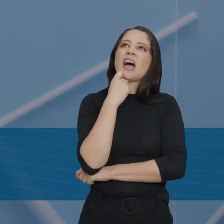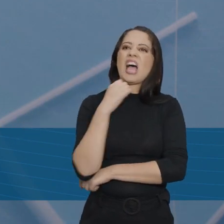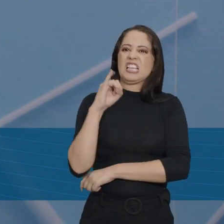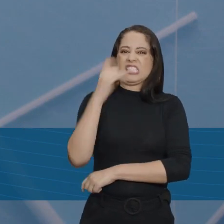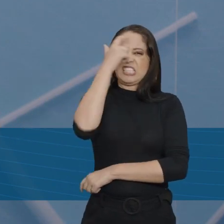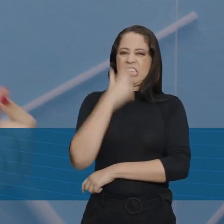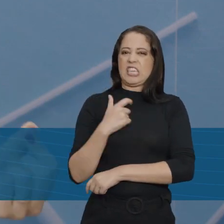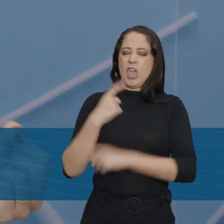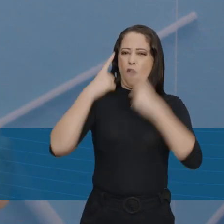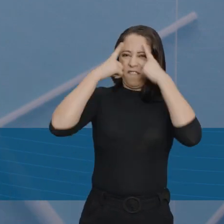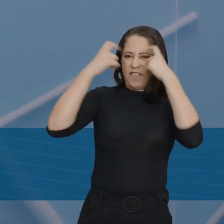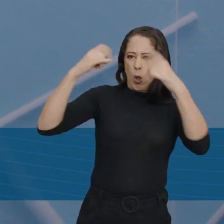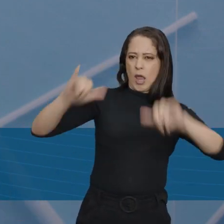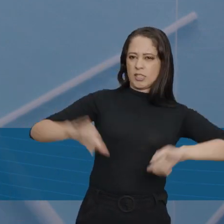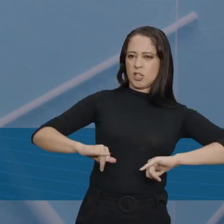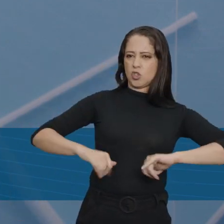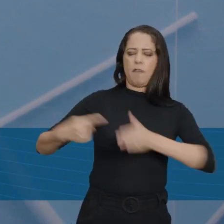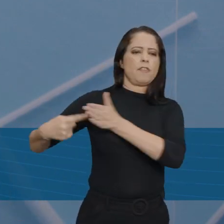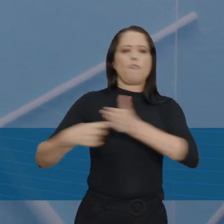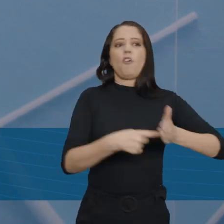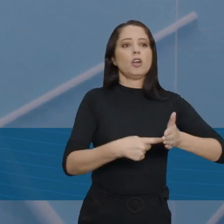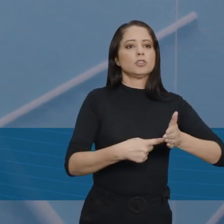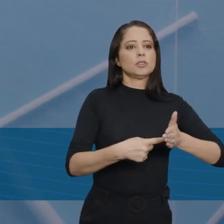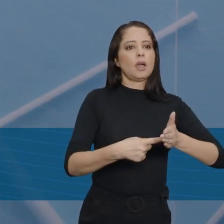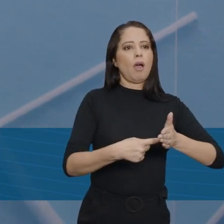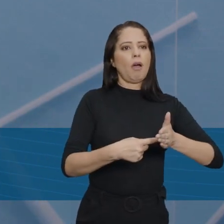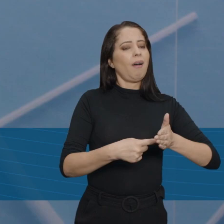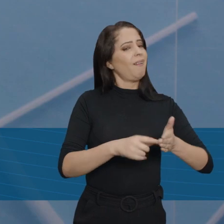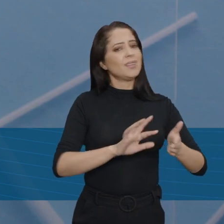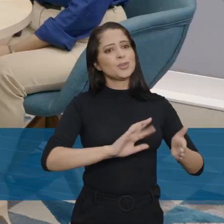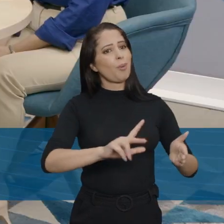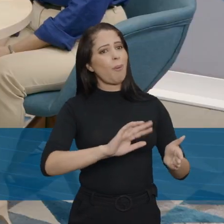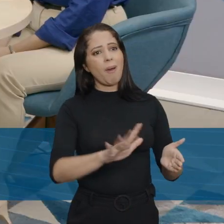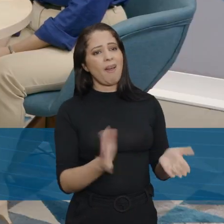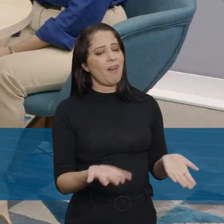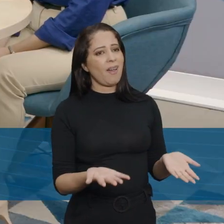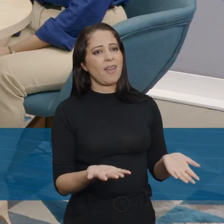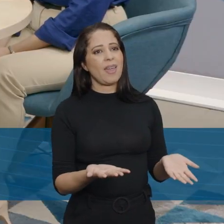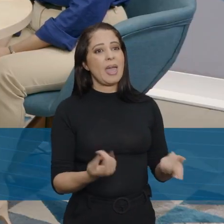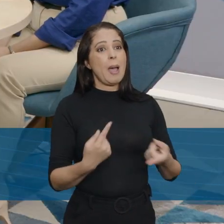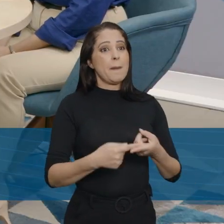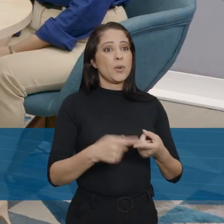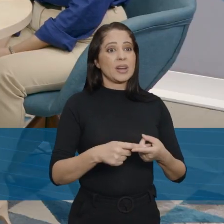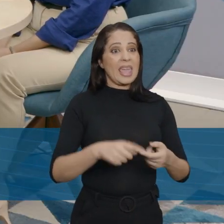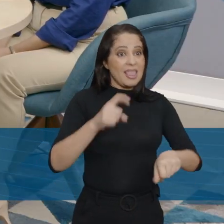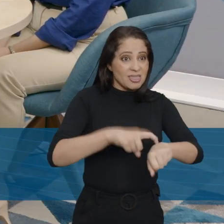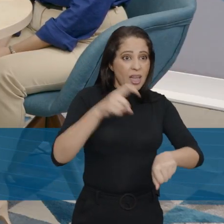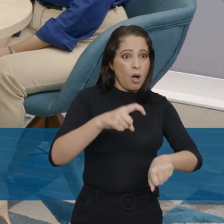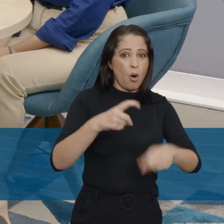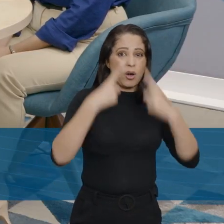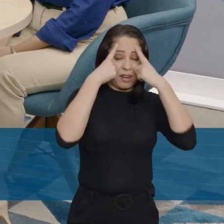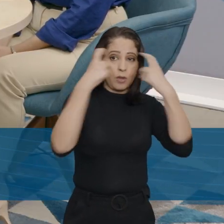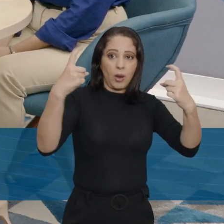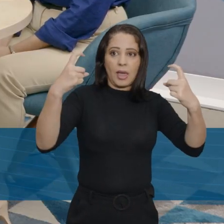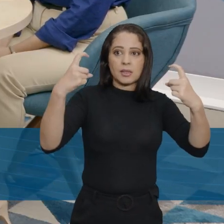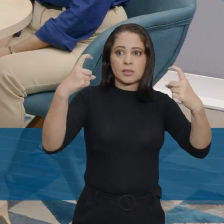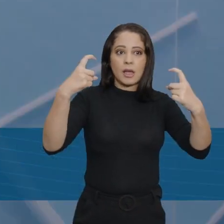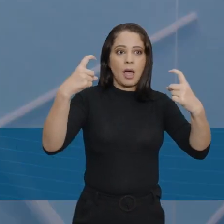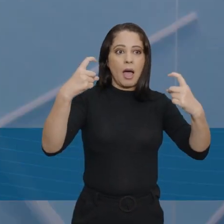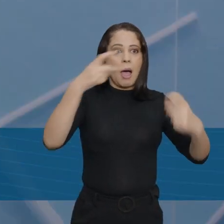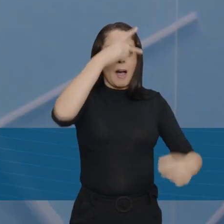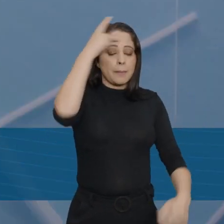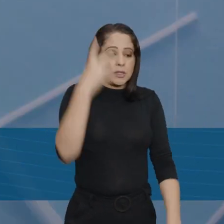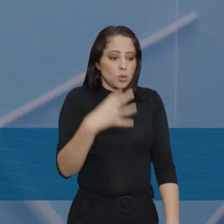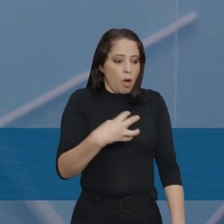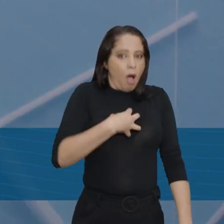uma violência, eu reajo, eu denuncio. Isso é uma fantasia, né? Porque na hora que a violência